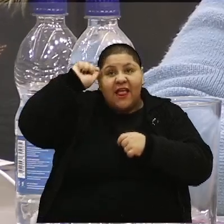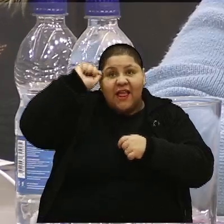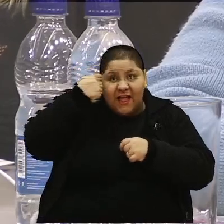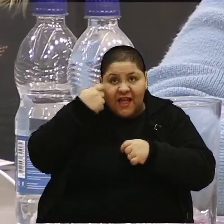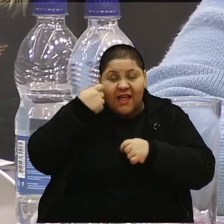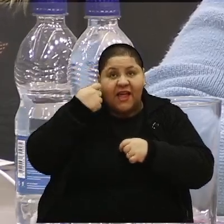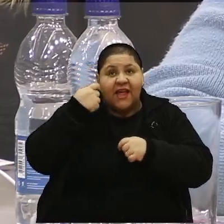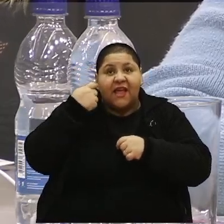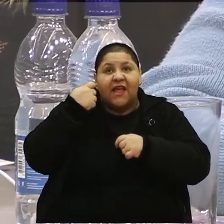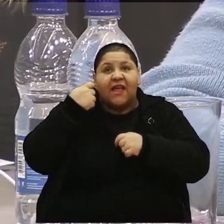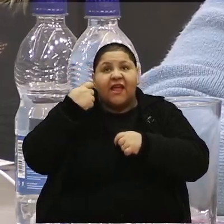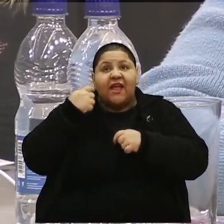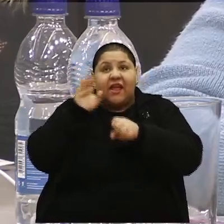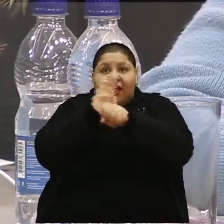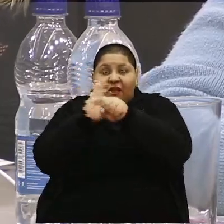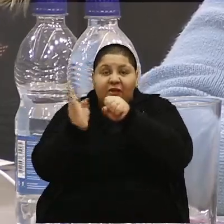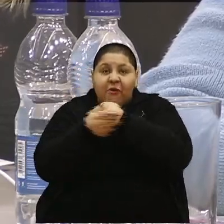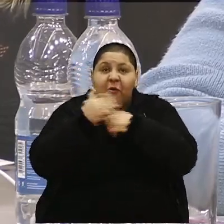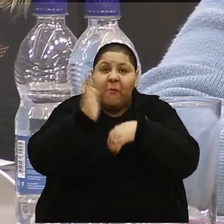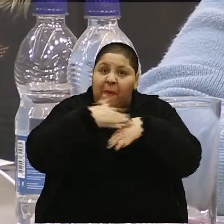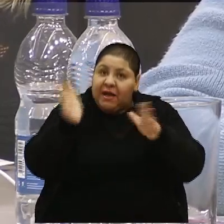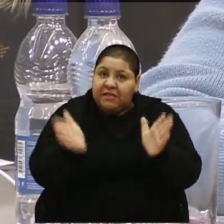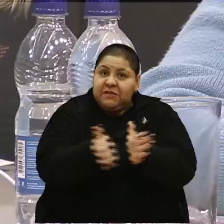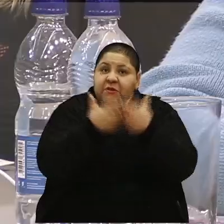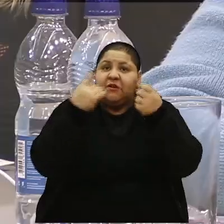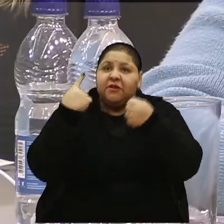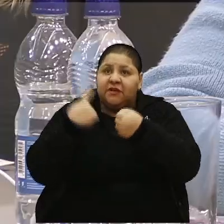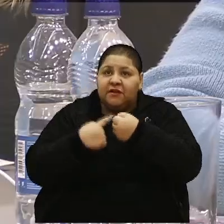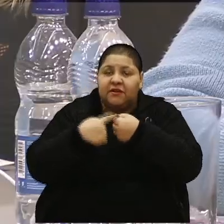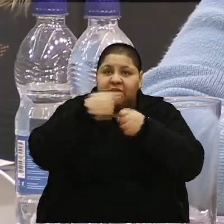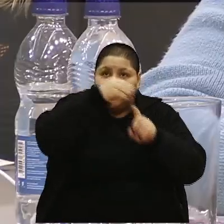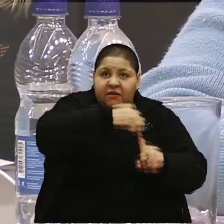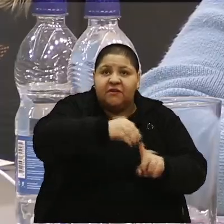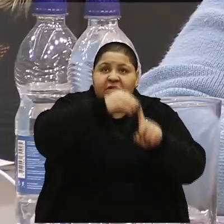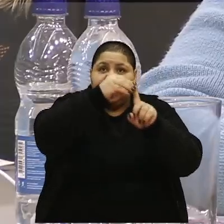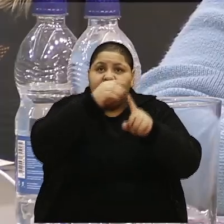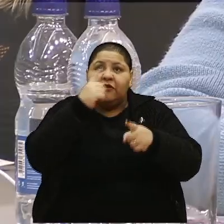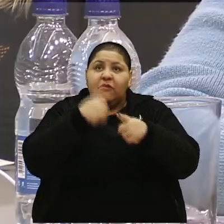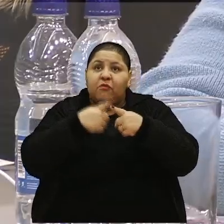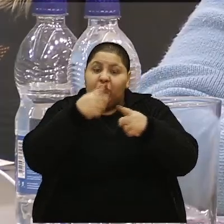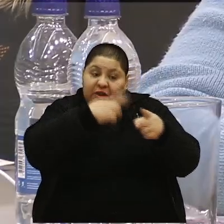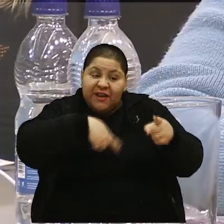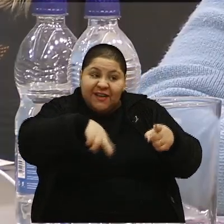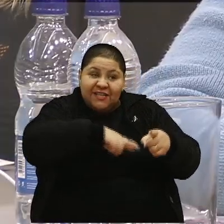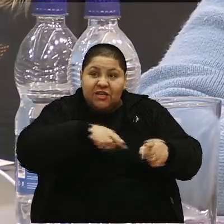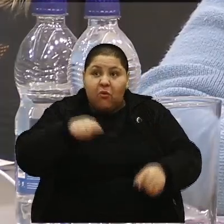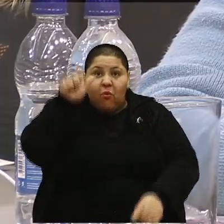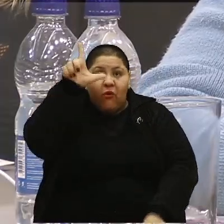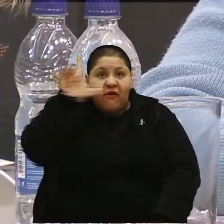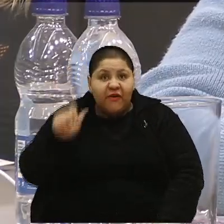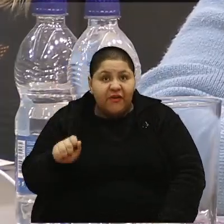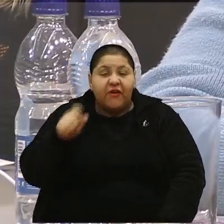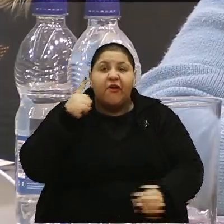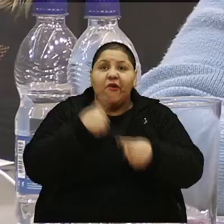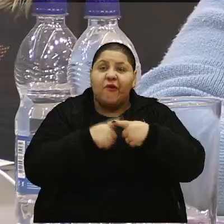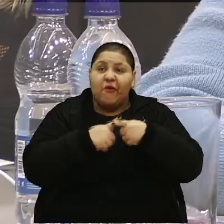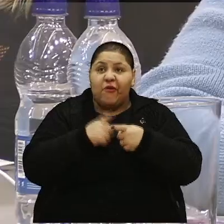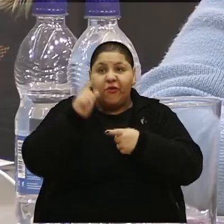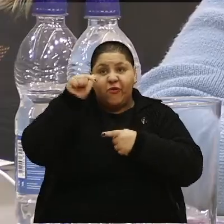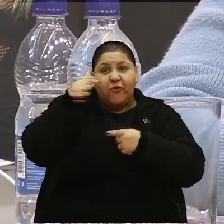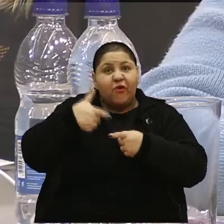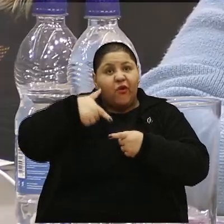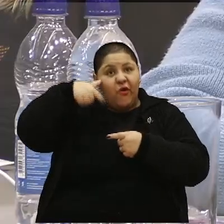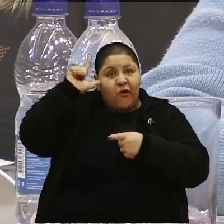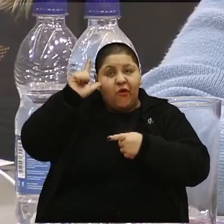o senhor é de um bairro mais humilde da nossa cidade e principalmente que o senhor é de religião matriz africana. Porque o senhor veio aqui